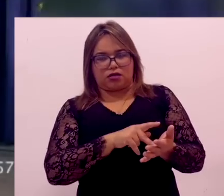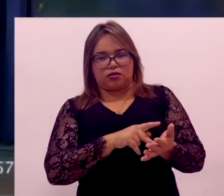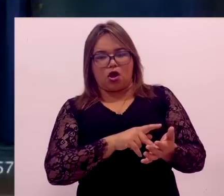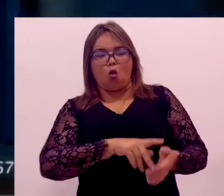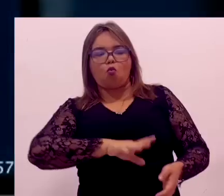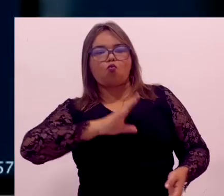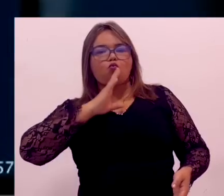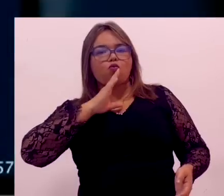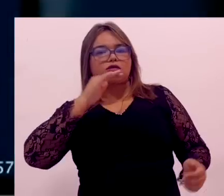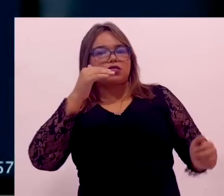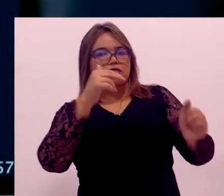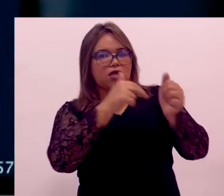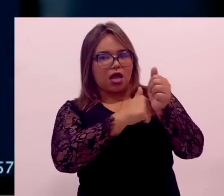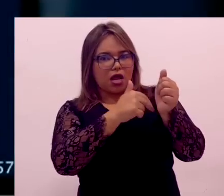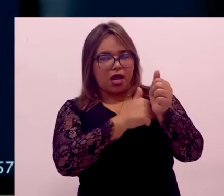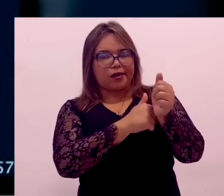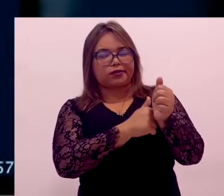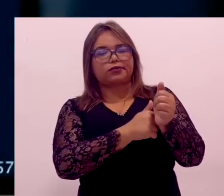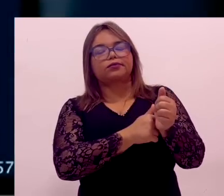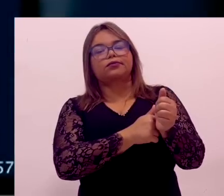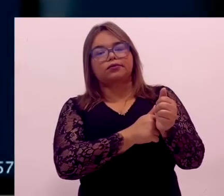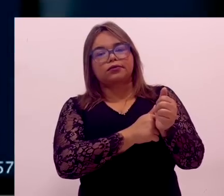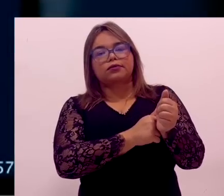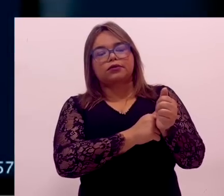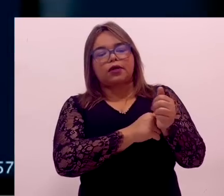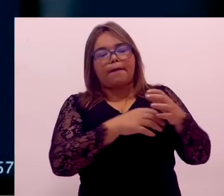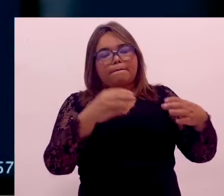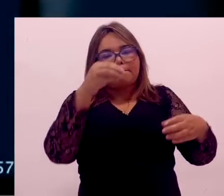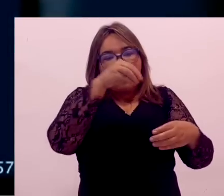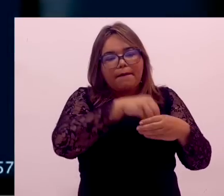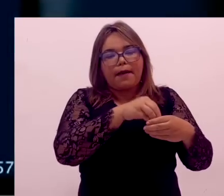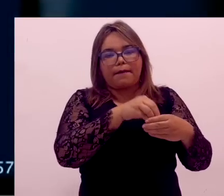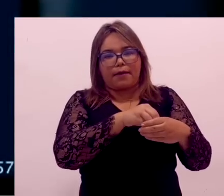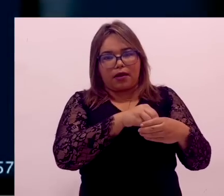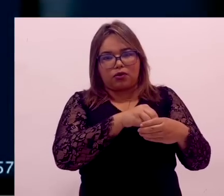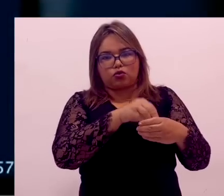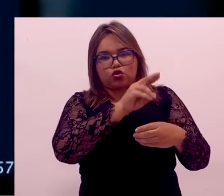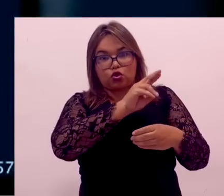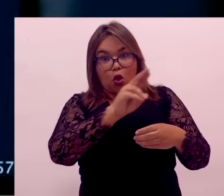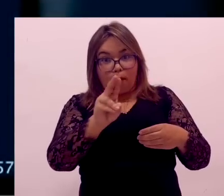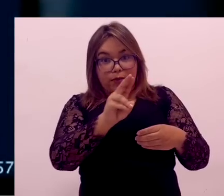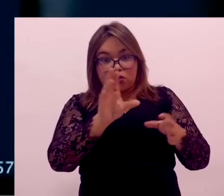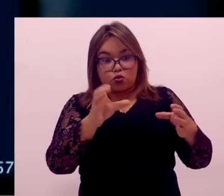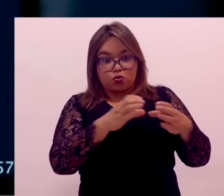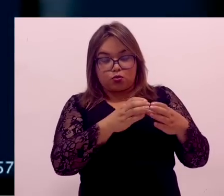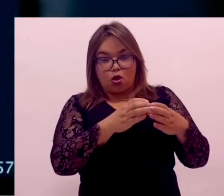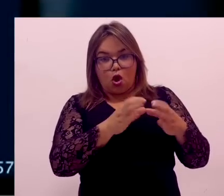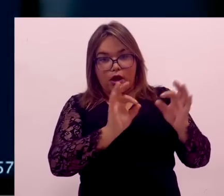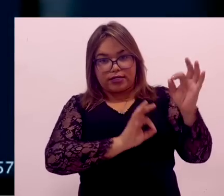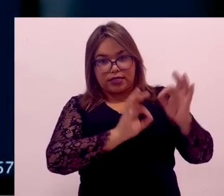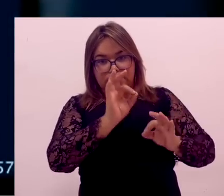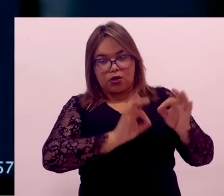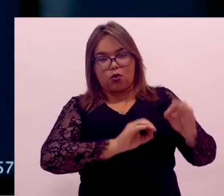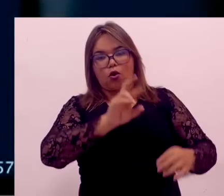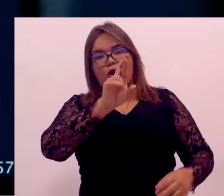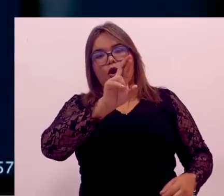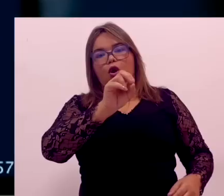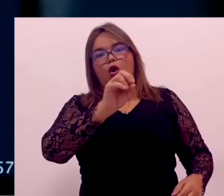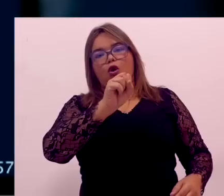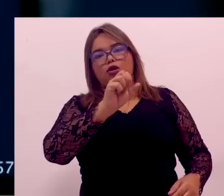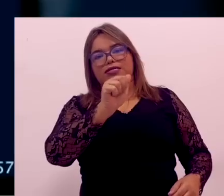O conhecimento secreto templário foi mantido vivo em um círculo interno chamado Rosa Cruz,